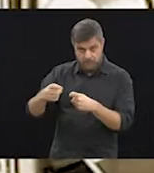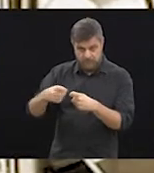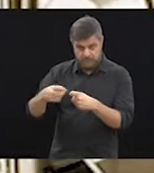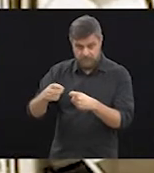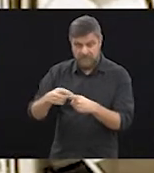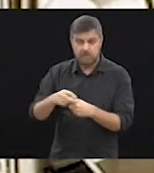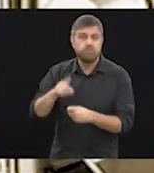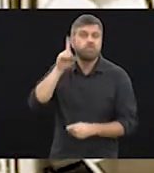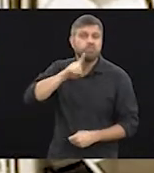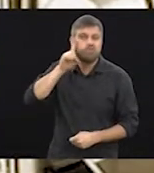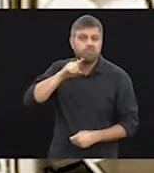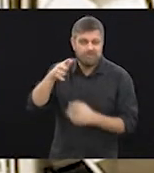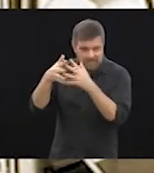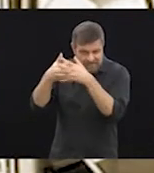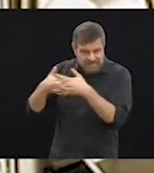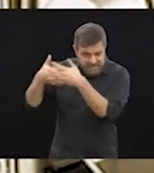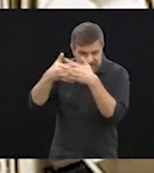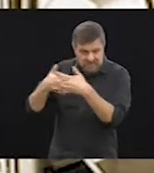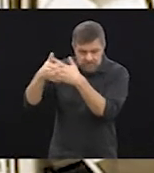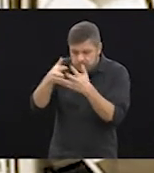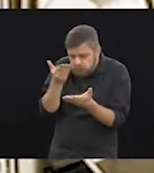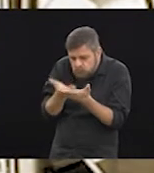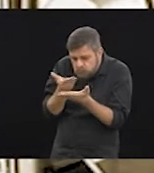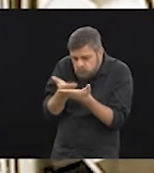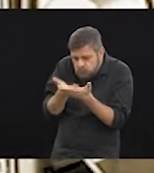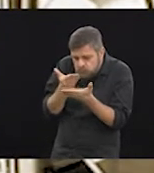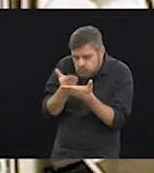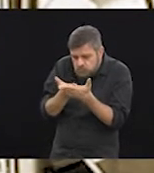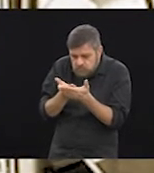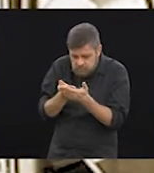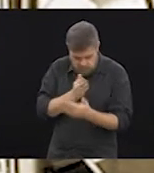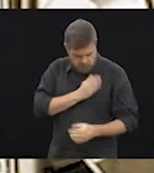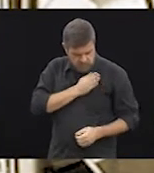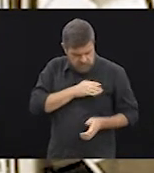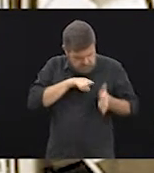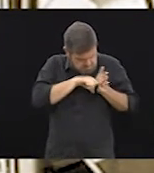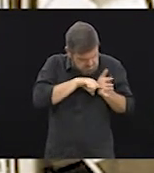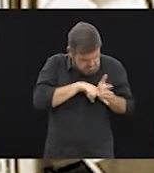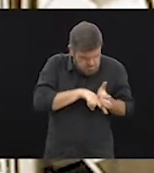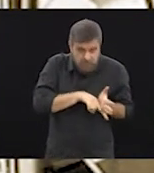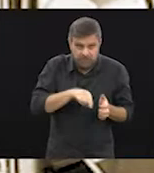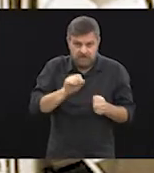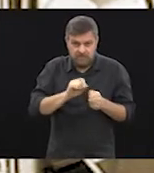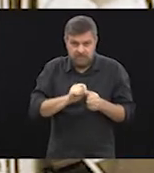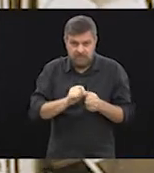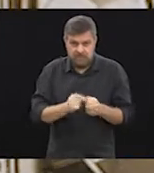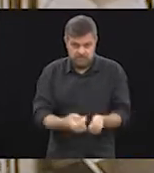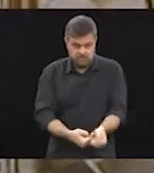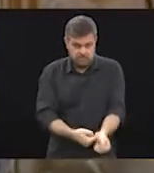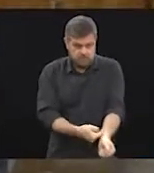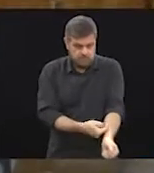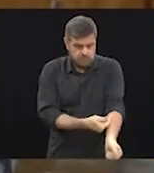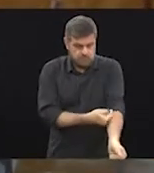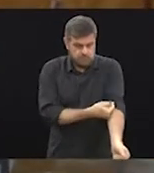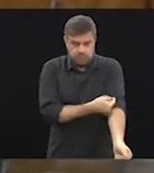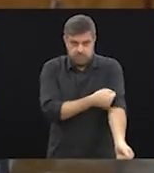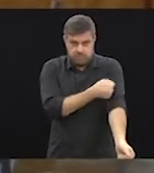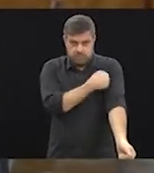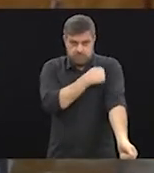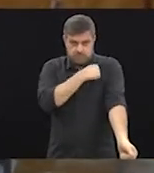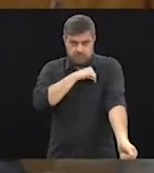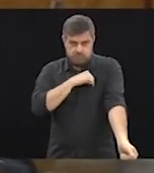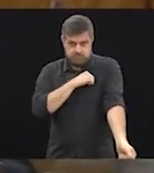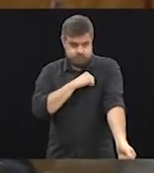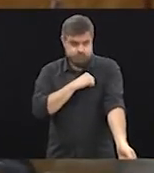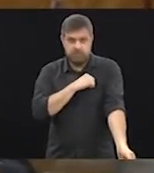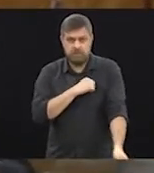médico Mason Sones, um americano, que estudando o coração, sem querer, ele introduziu um catéter, um